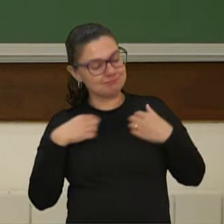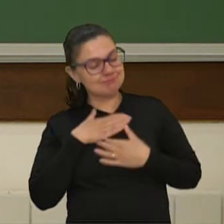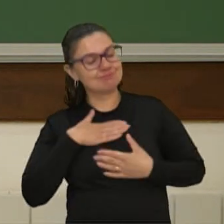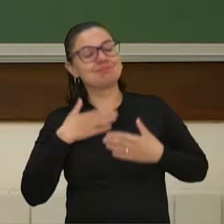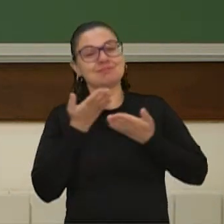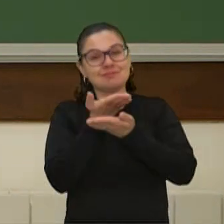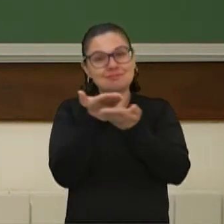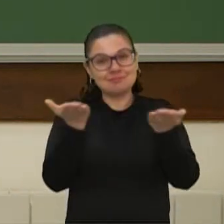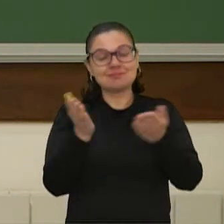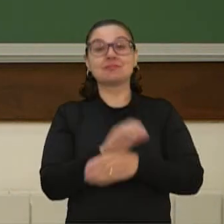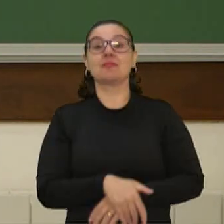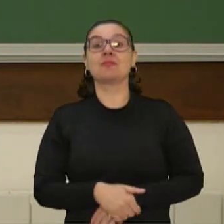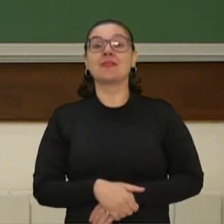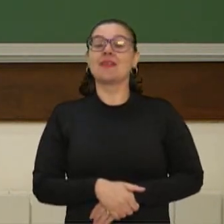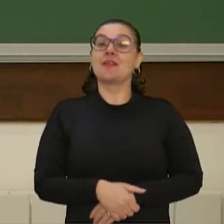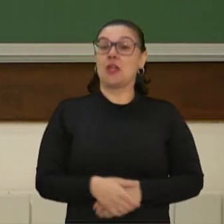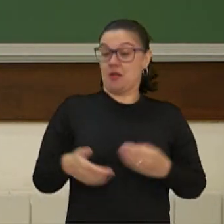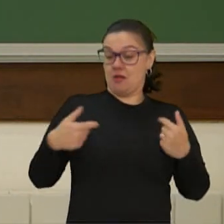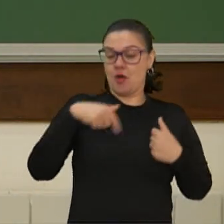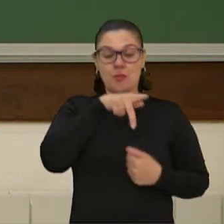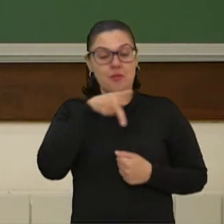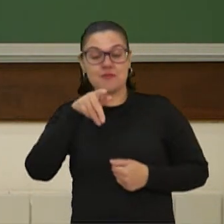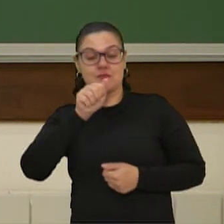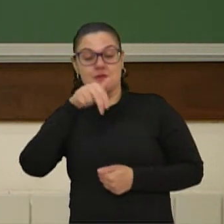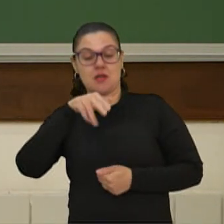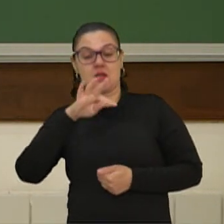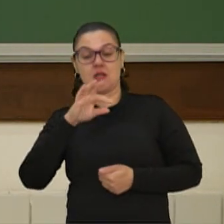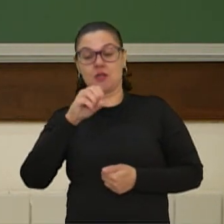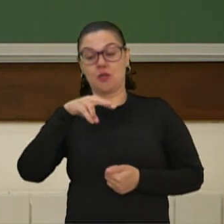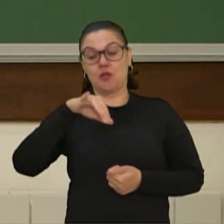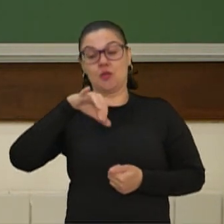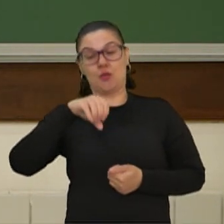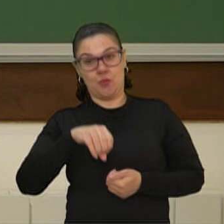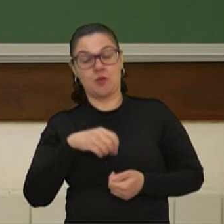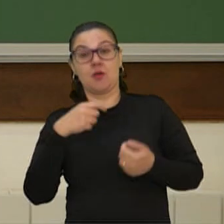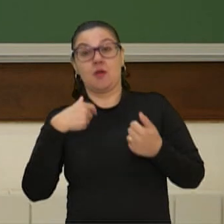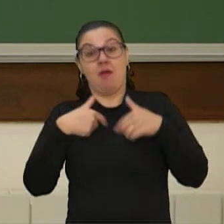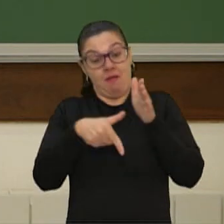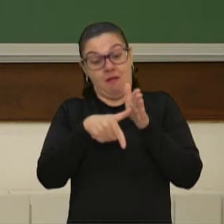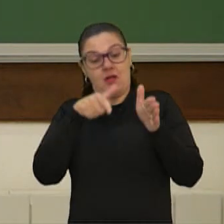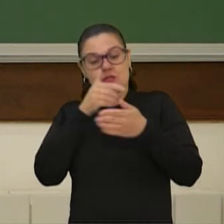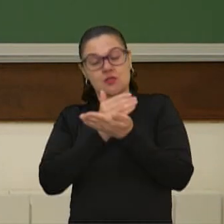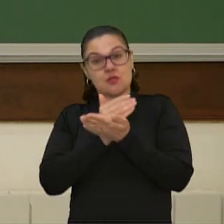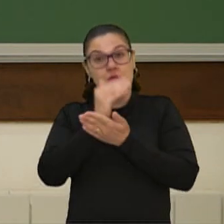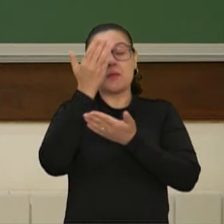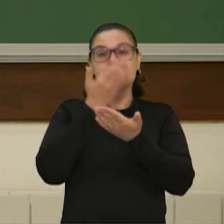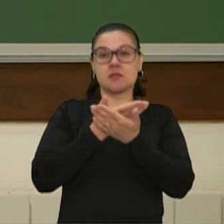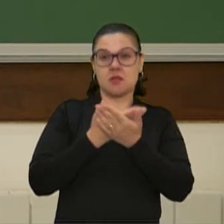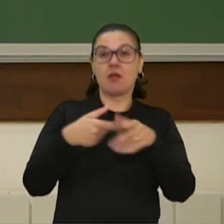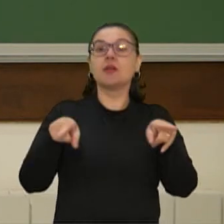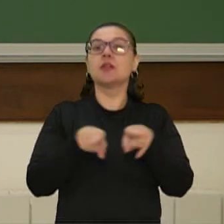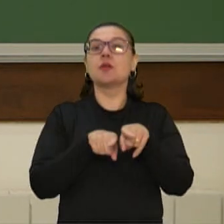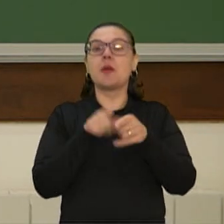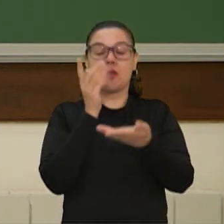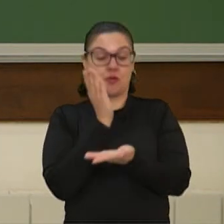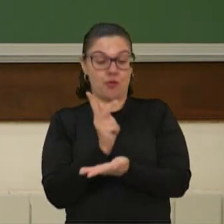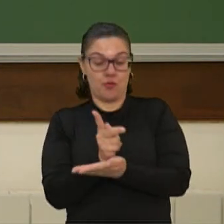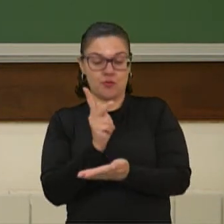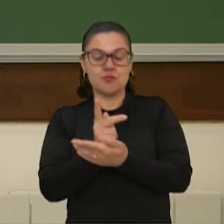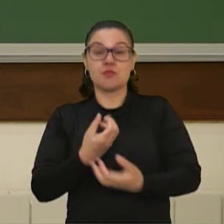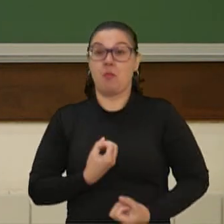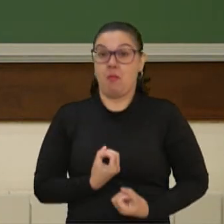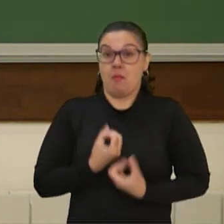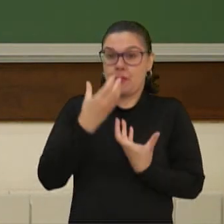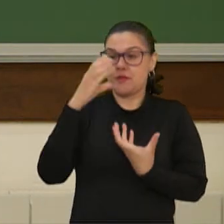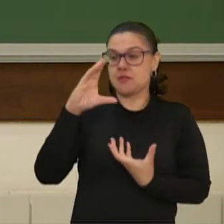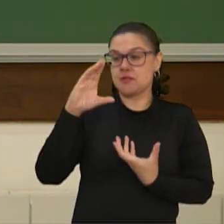recebido por vocês aí. Eu sou o professor Antônio, mas antes de começarmos a nossa aula, que continua a aula passada sobre Cecília